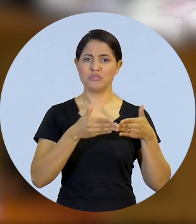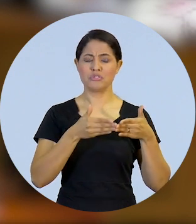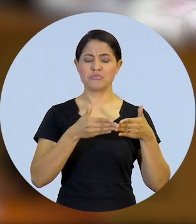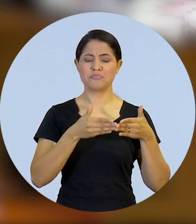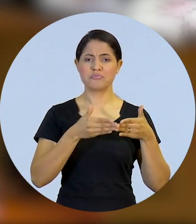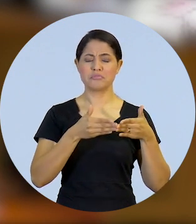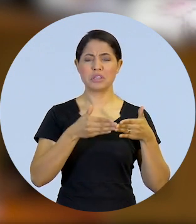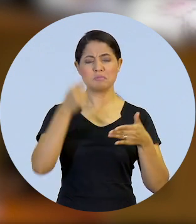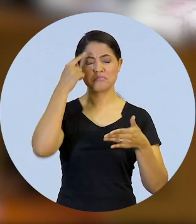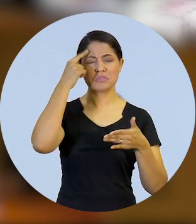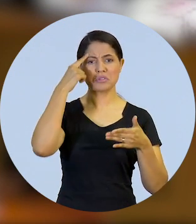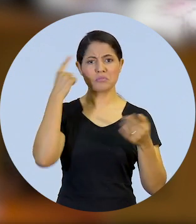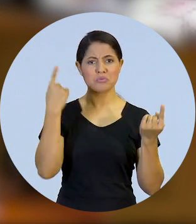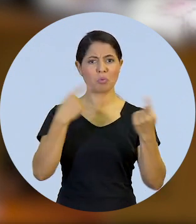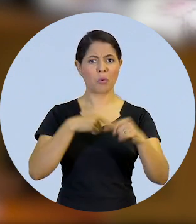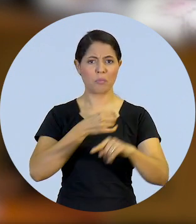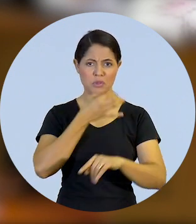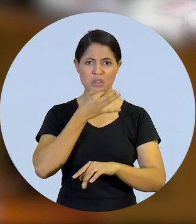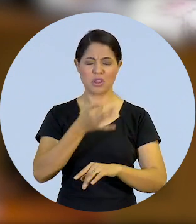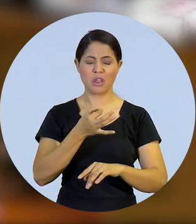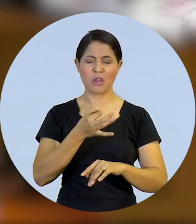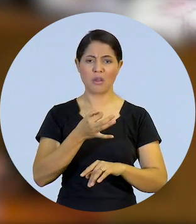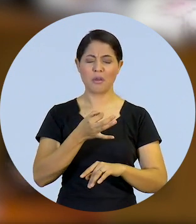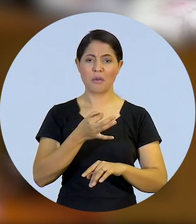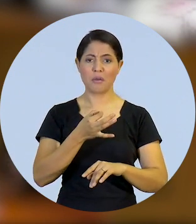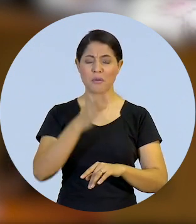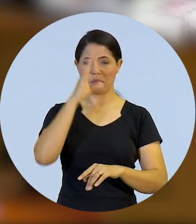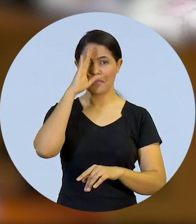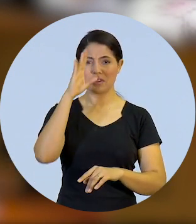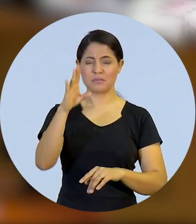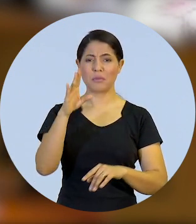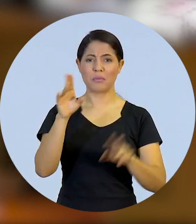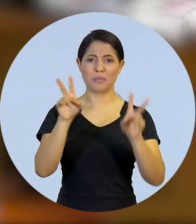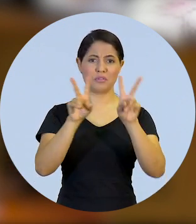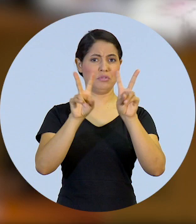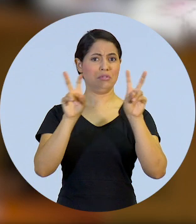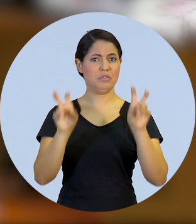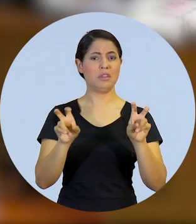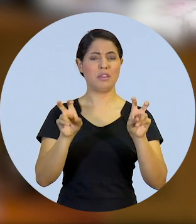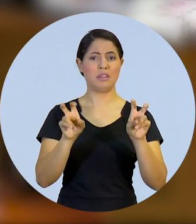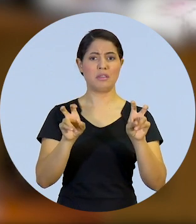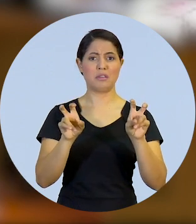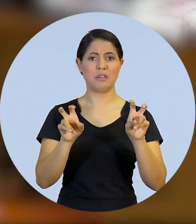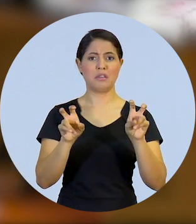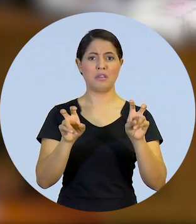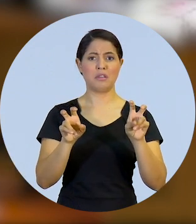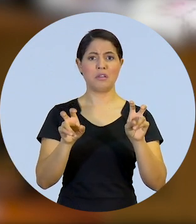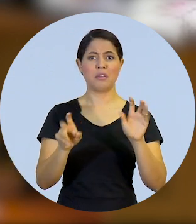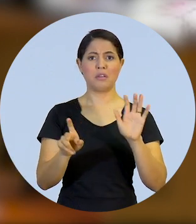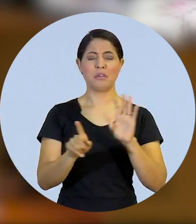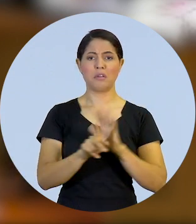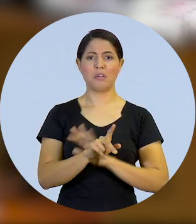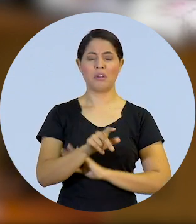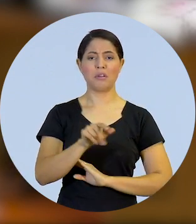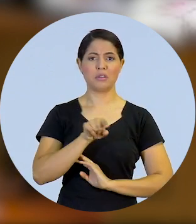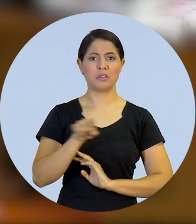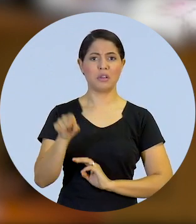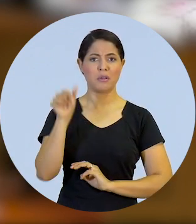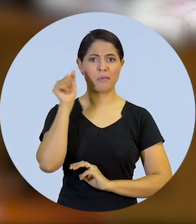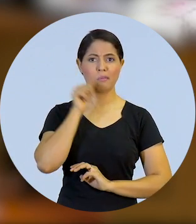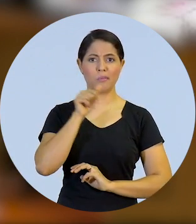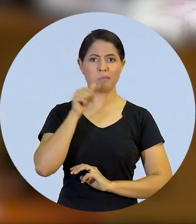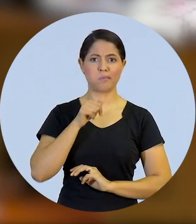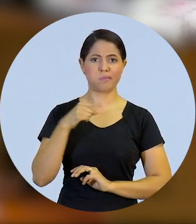do recurso e me convencer do contrário, principalmente tendo em conta o que é